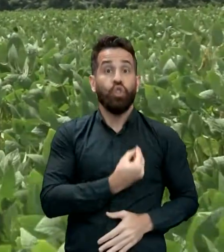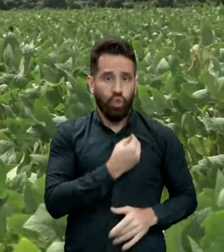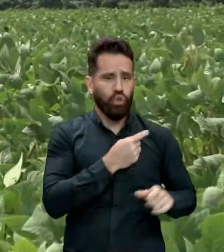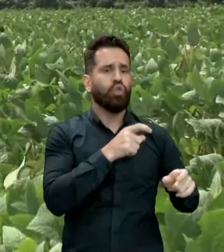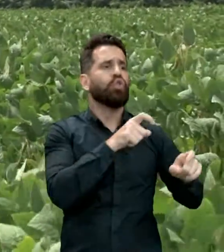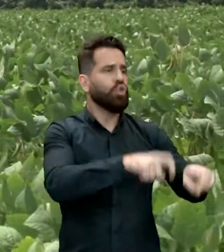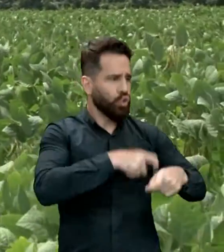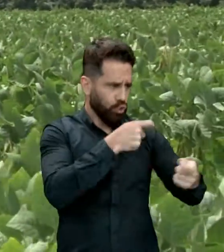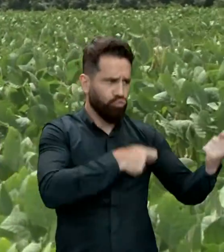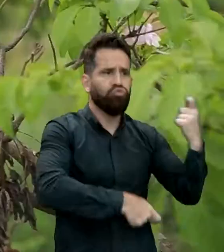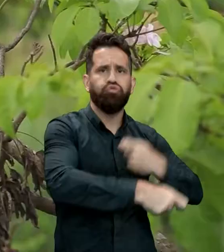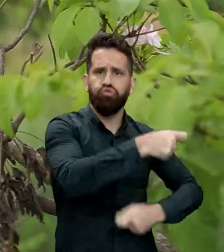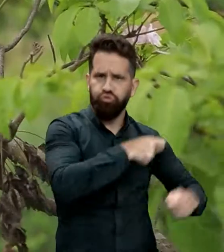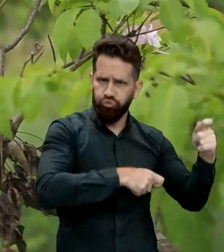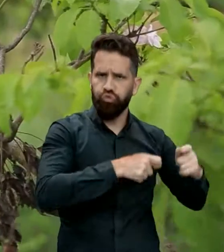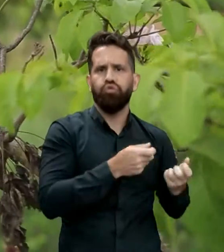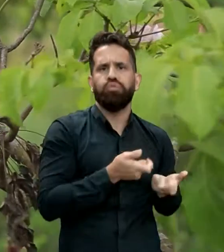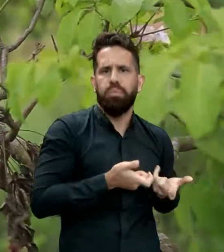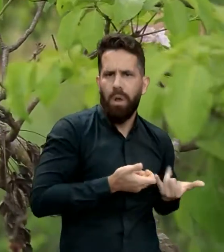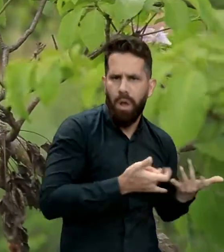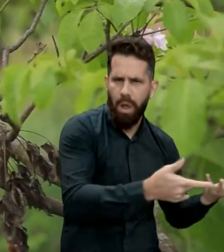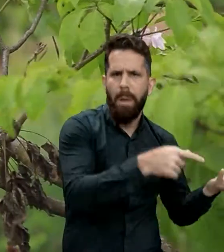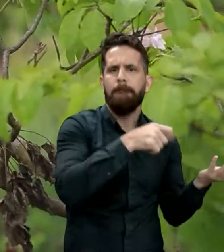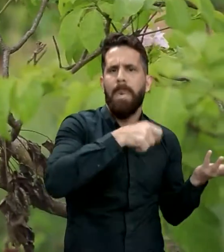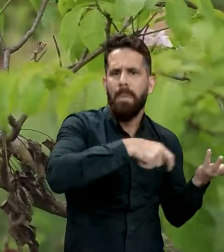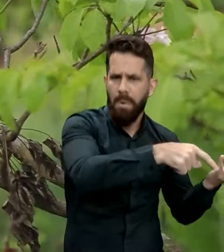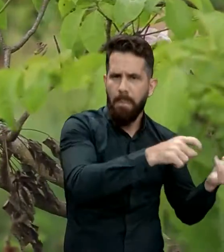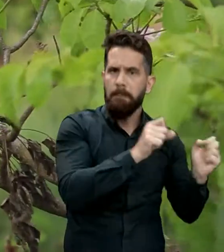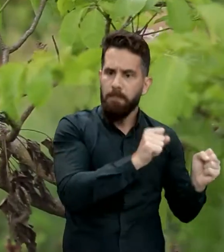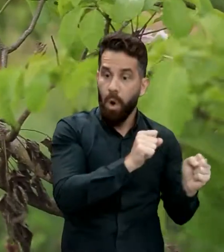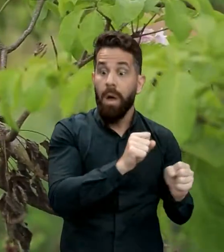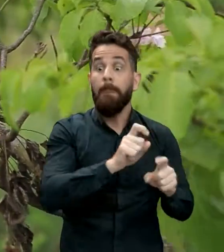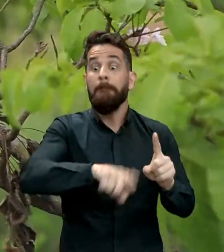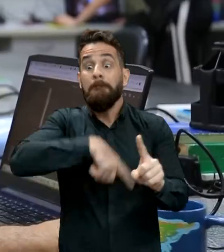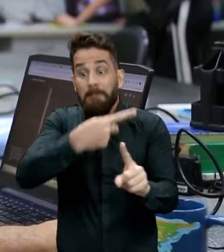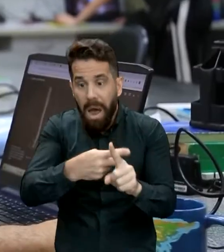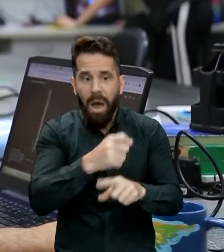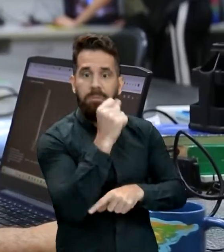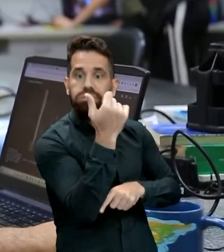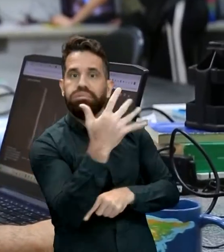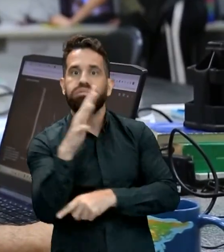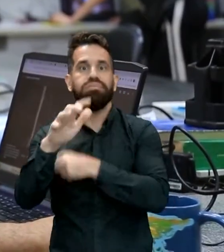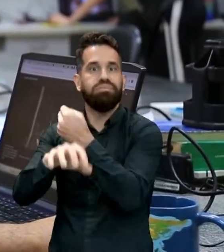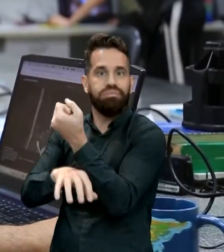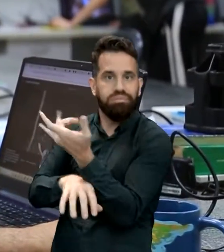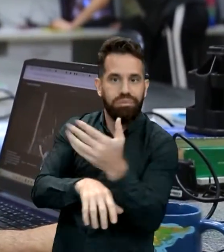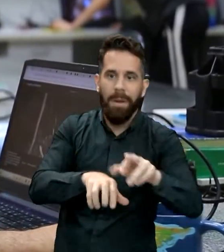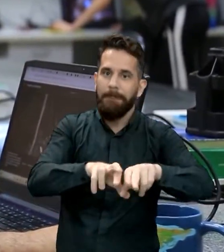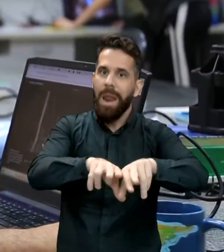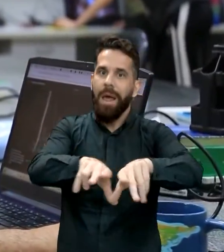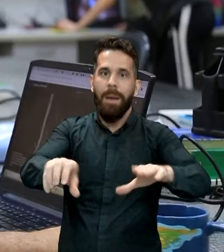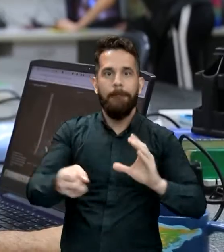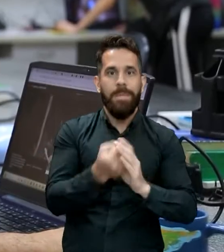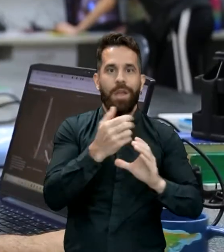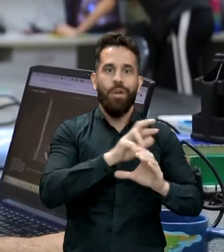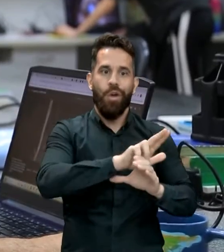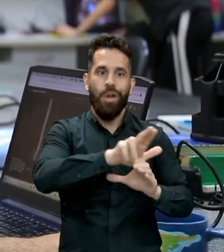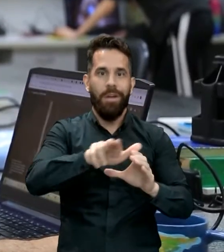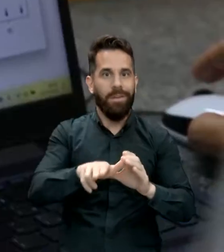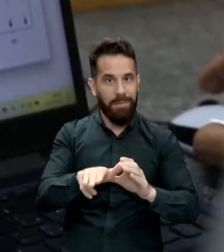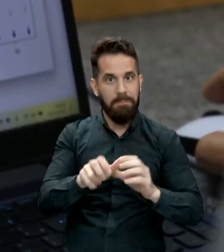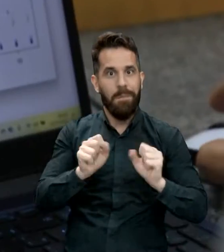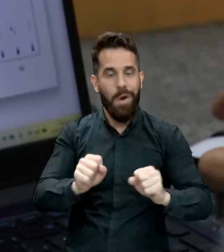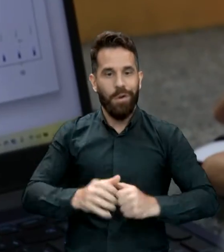existir e Conservação da biodiversidade também pode existir o estudo foi desenvolvido em parceria com